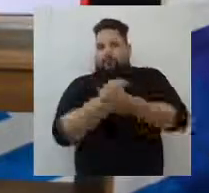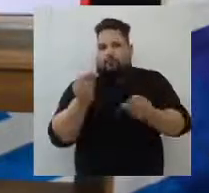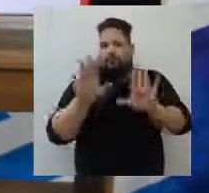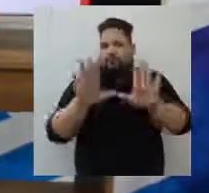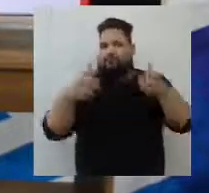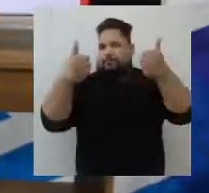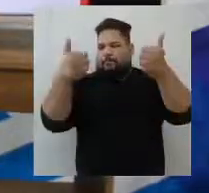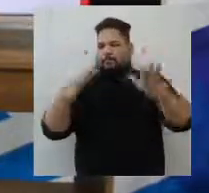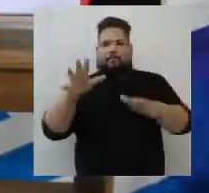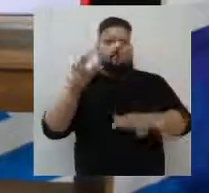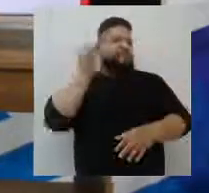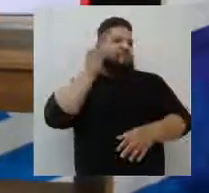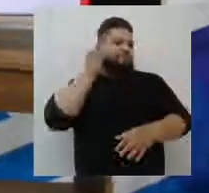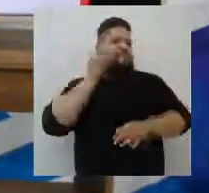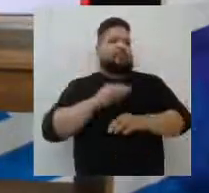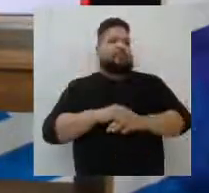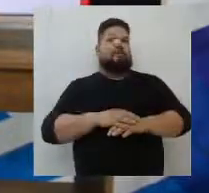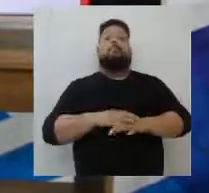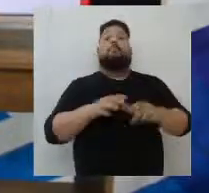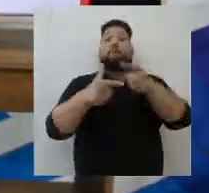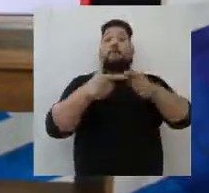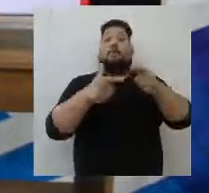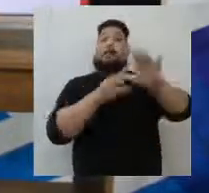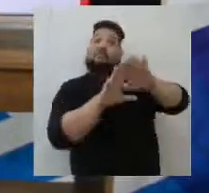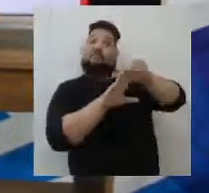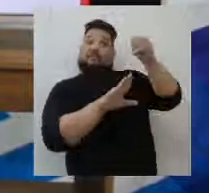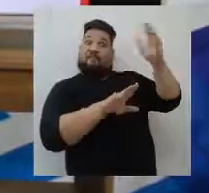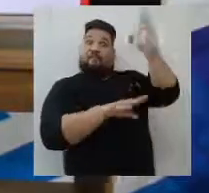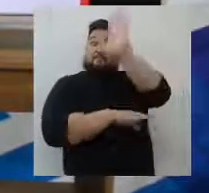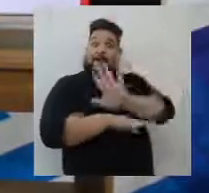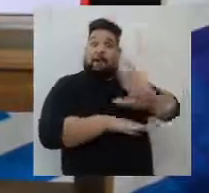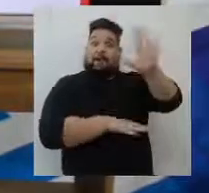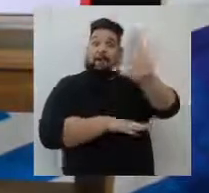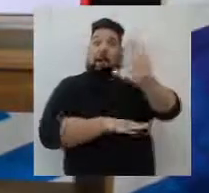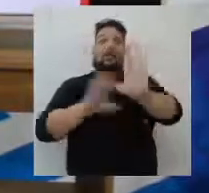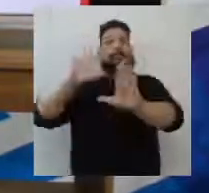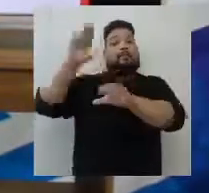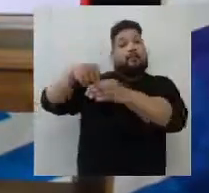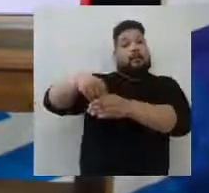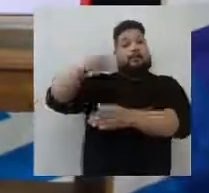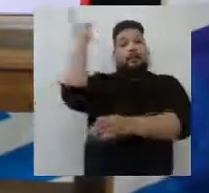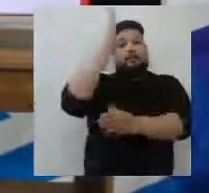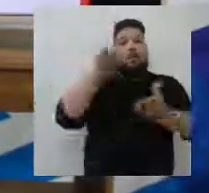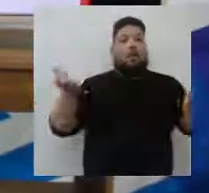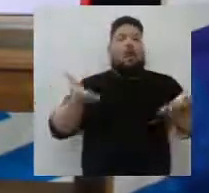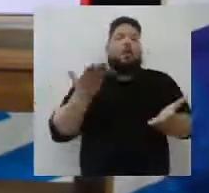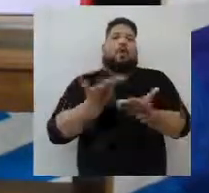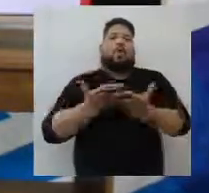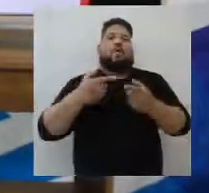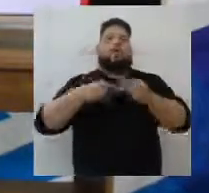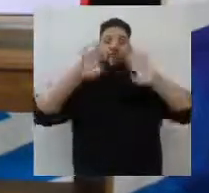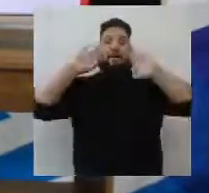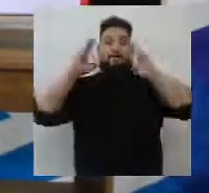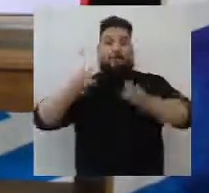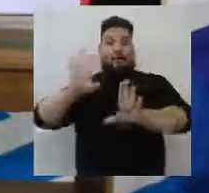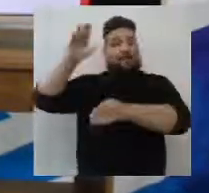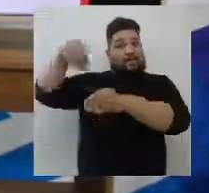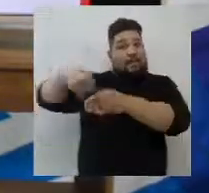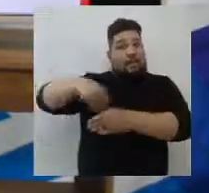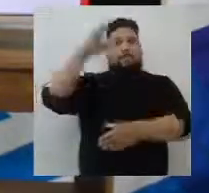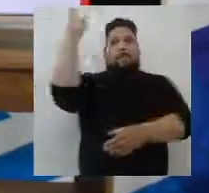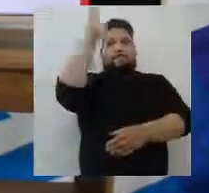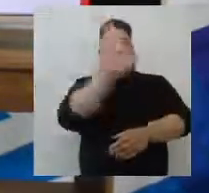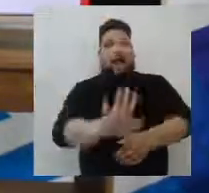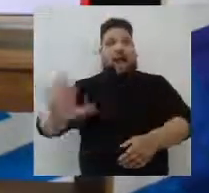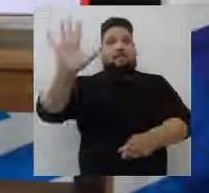Então, fatores internos e externos. Vamos dar ênfase hoje aos fatores internos. Tranquilo? Lá